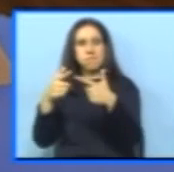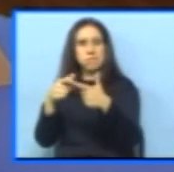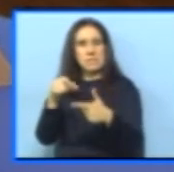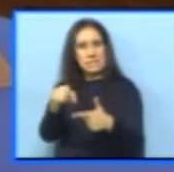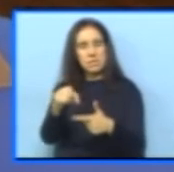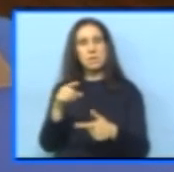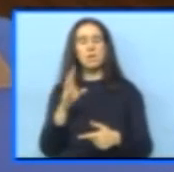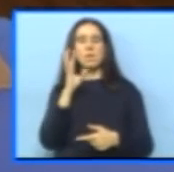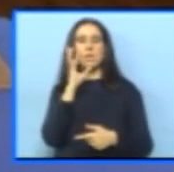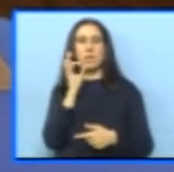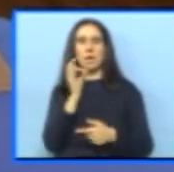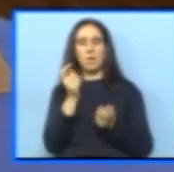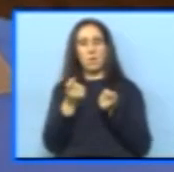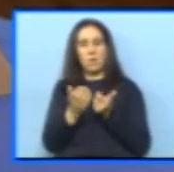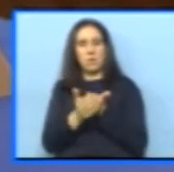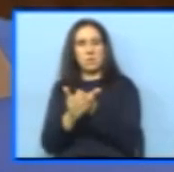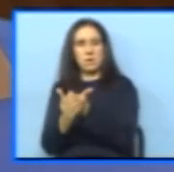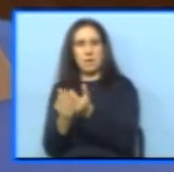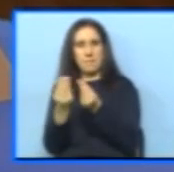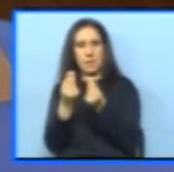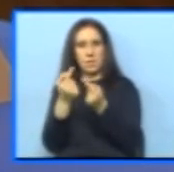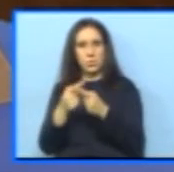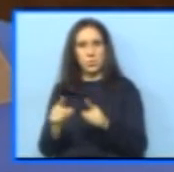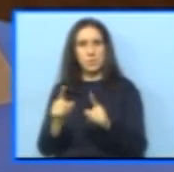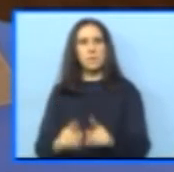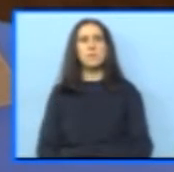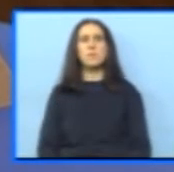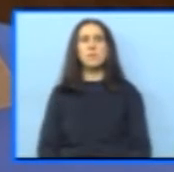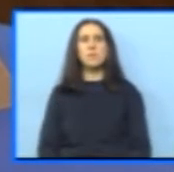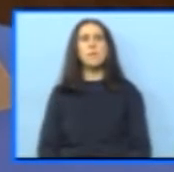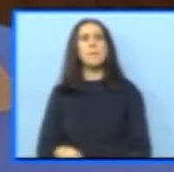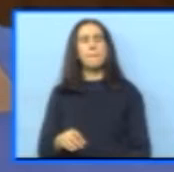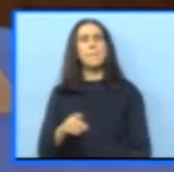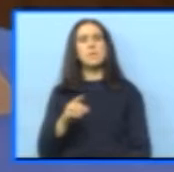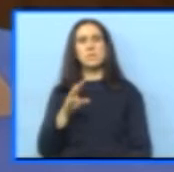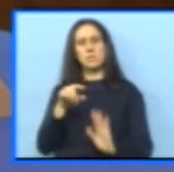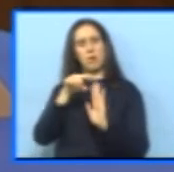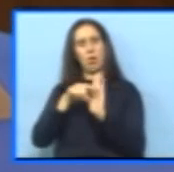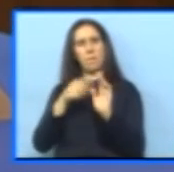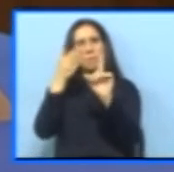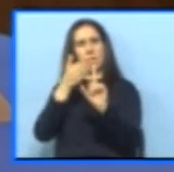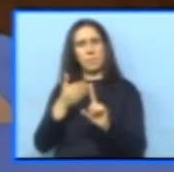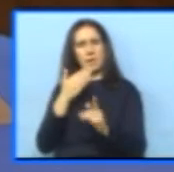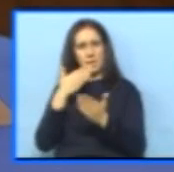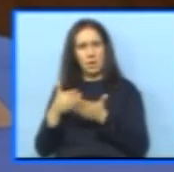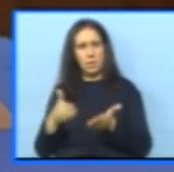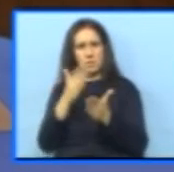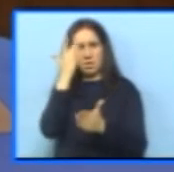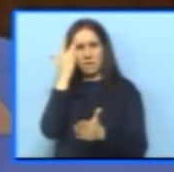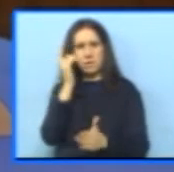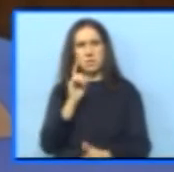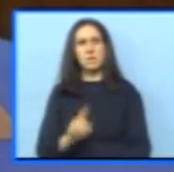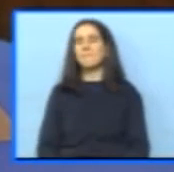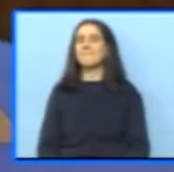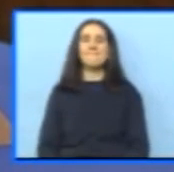tentar organizar as coisas de outra maneira. Não seria mais fácil com a norma direta e estrita conseguir essa orientação? Nem sempre, porque o que é preciso é mudar